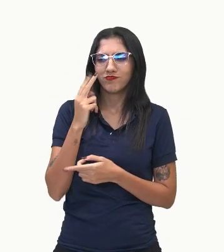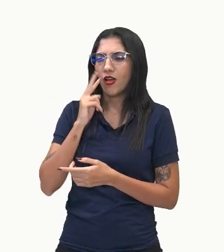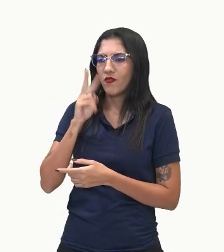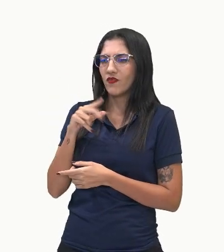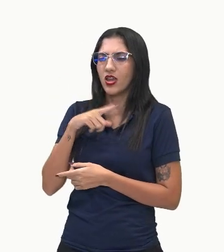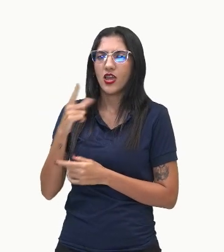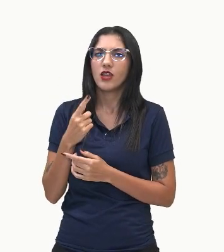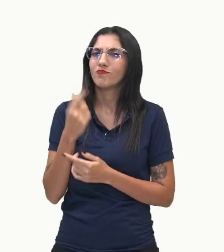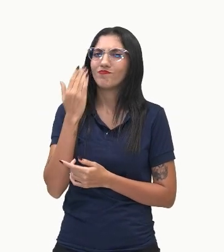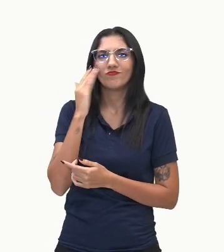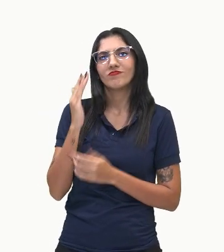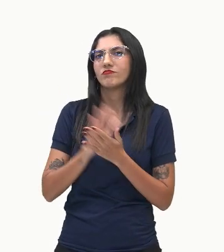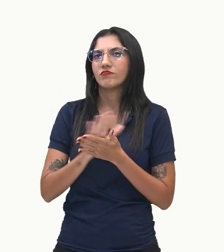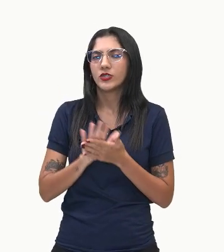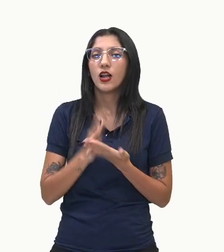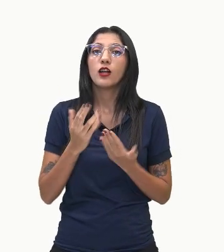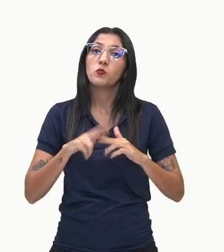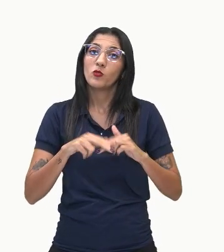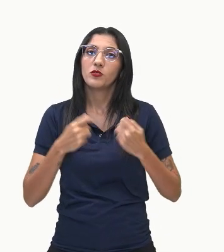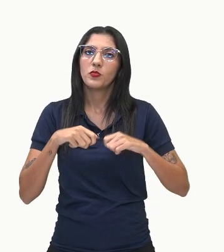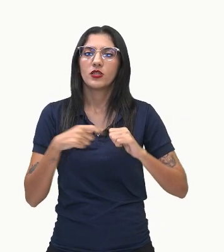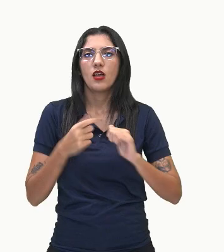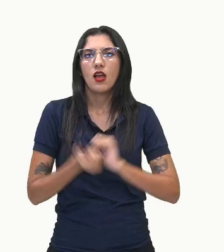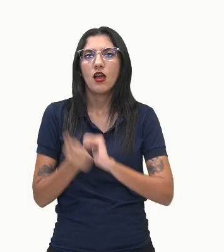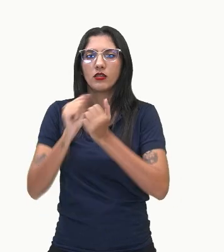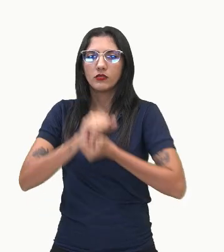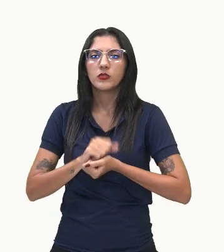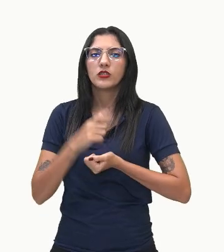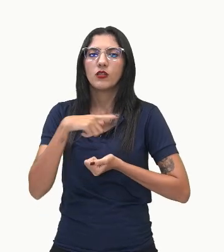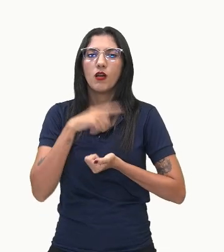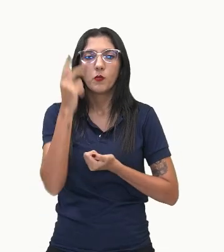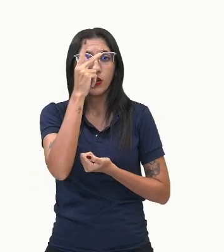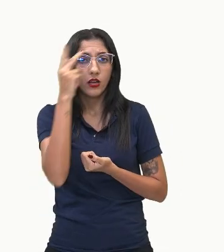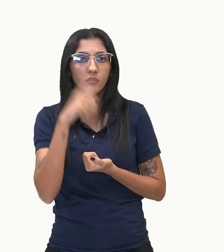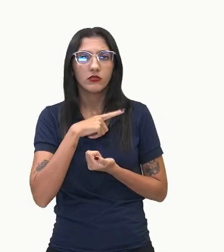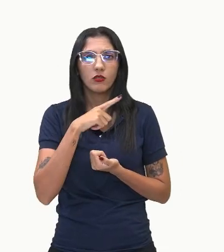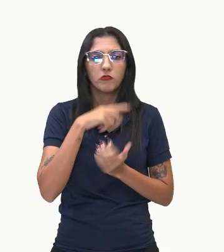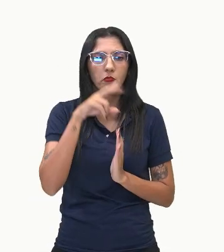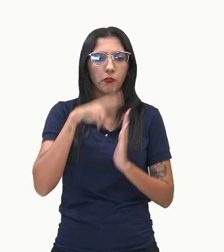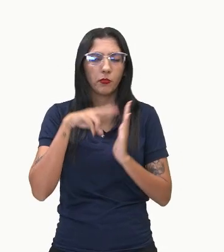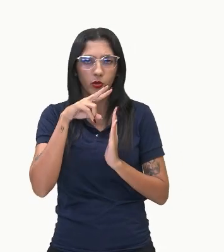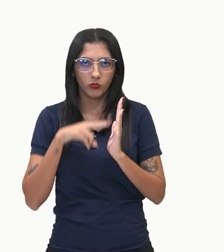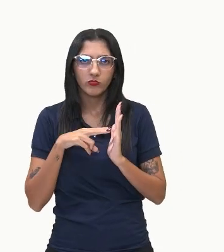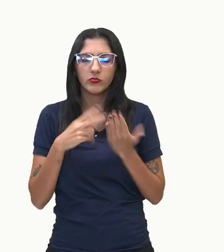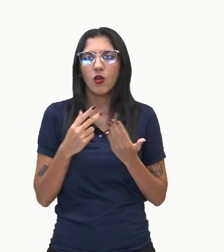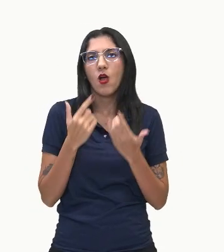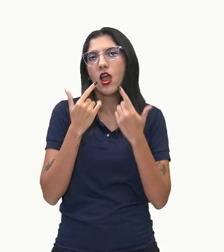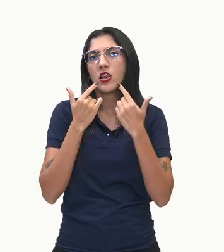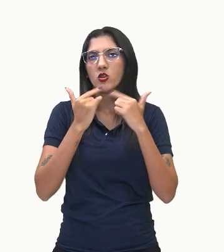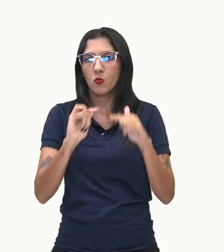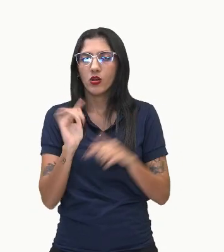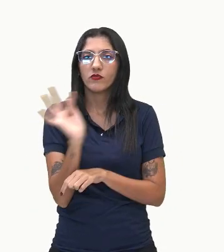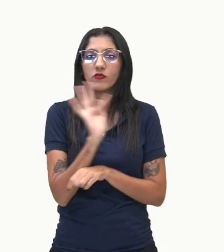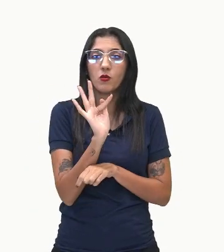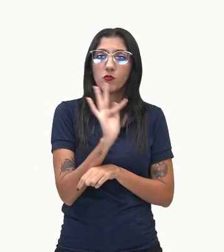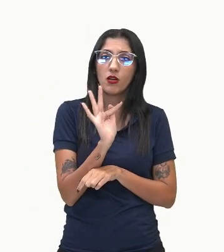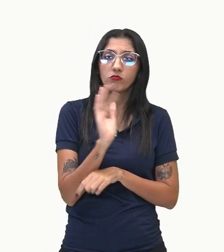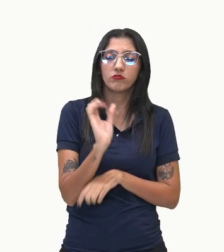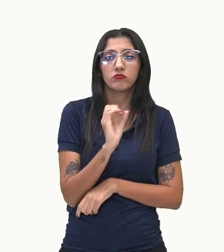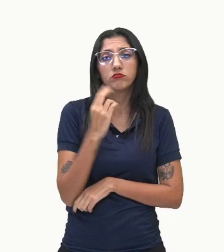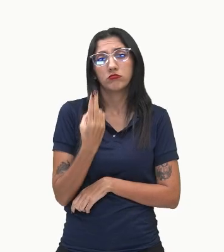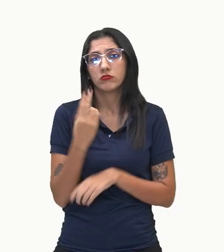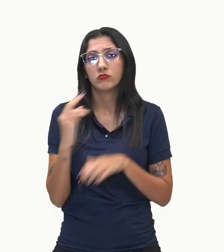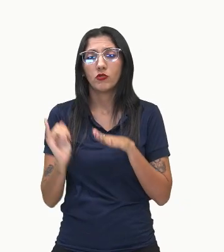entender. Por isso, eu preciso adequar a minha linguagem ao meu interlocutor, seja uma linguagem formal ou